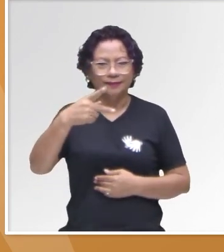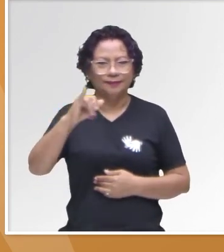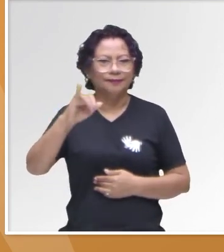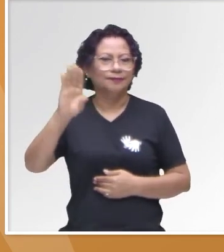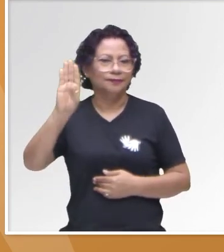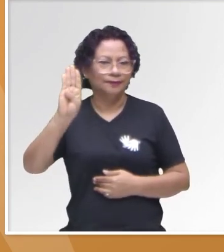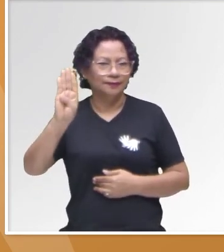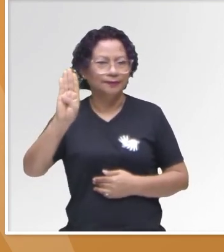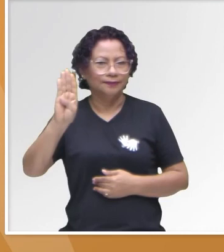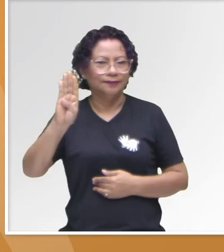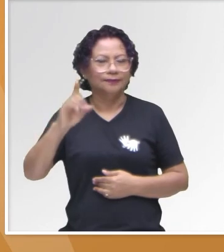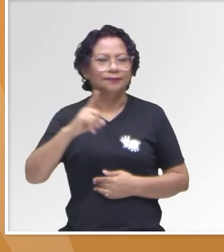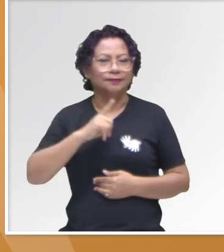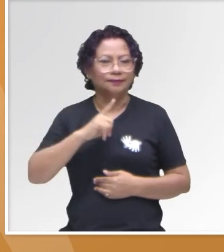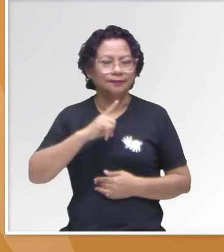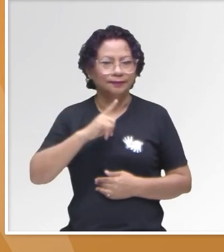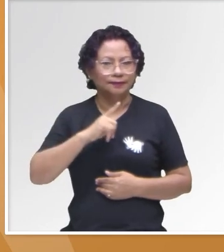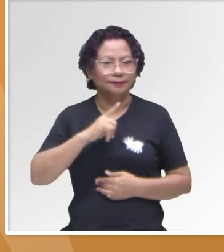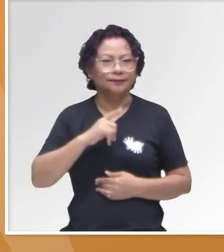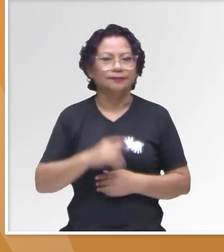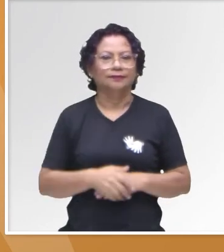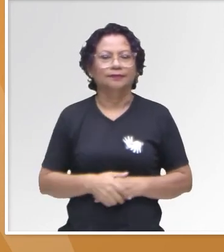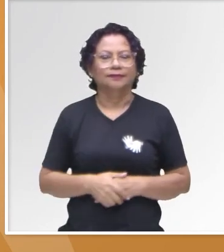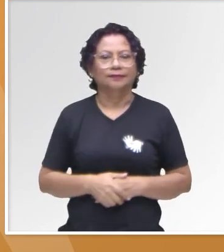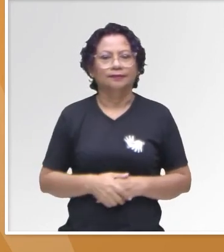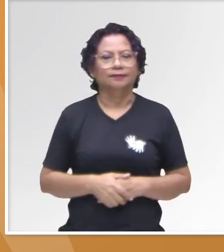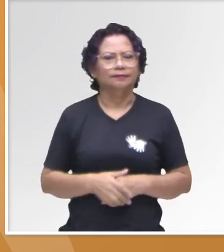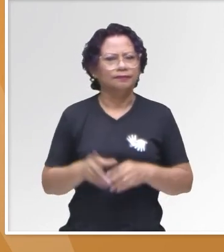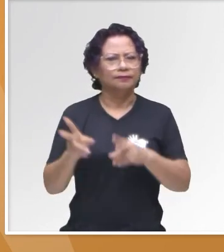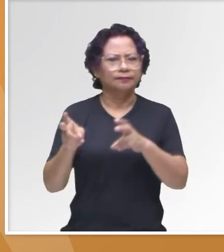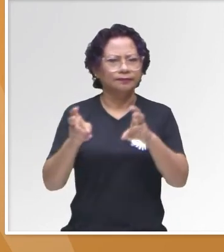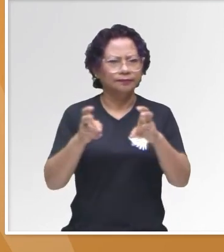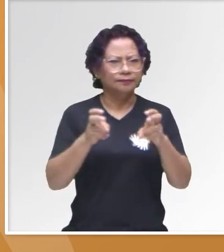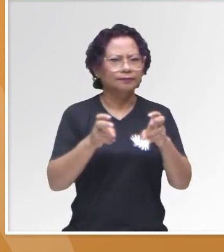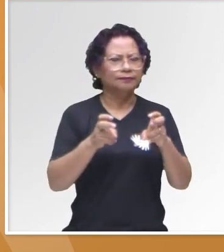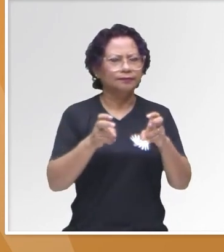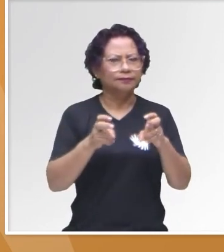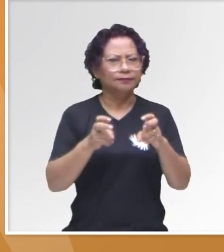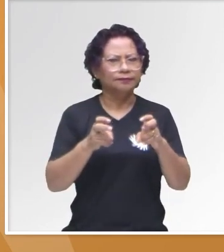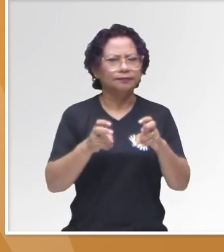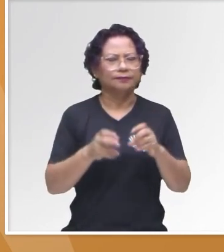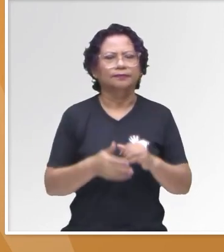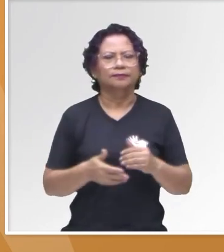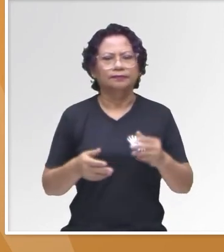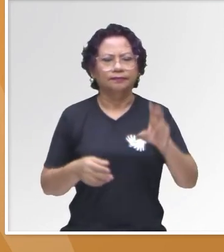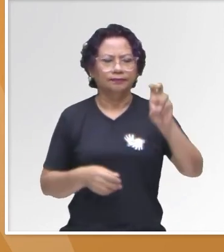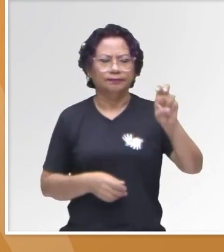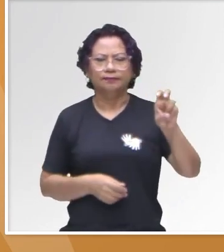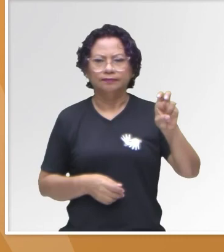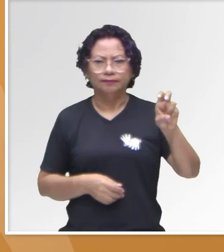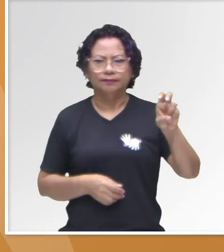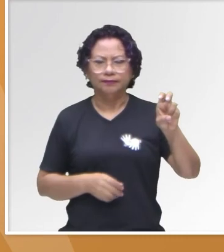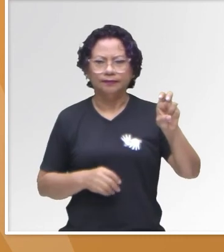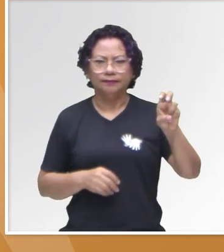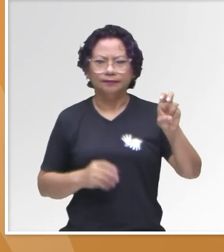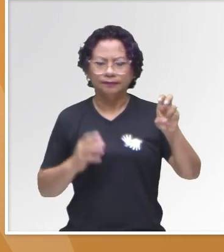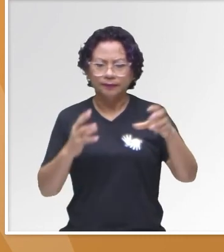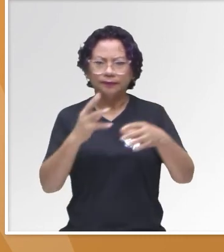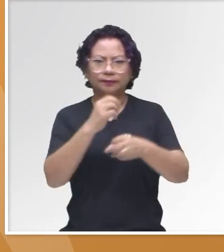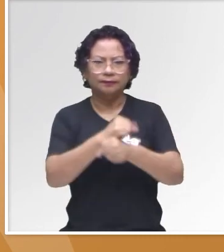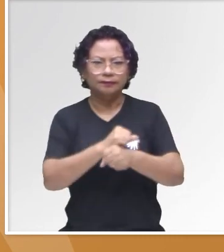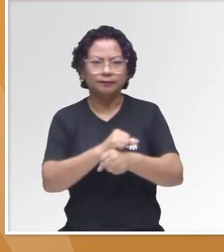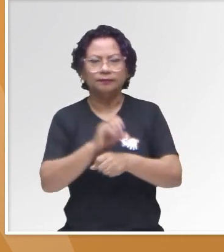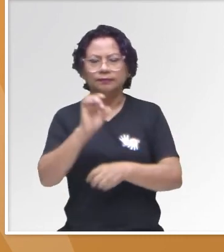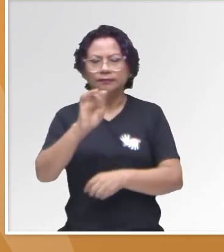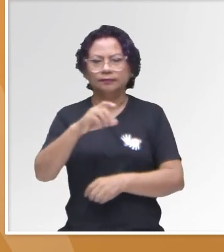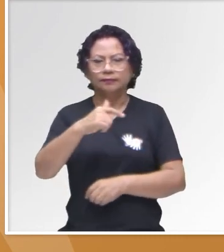com o PIB do restante do mundo, né? Somando o PIB desses 5 países, eles representam 23%